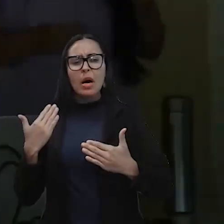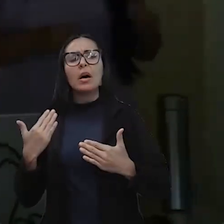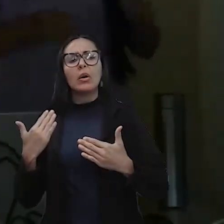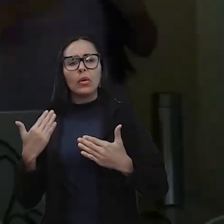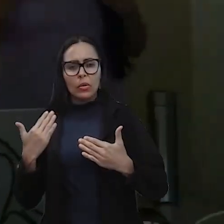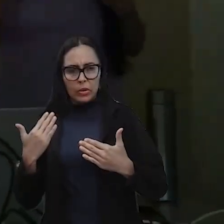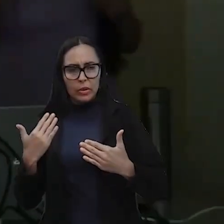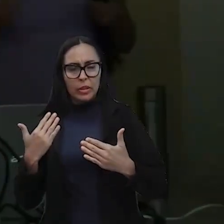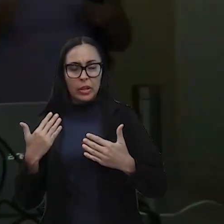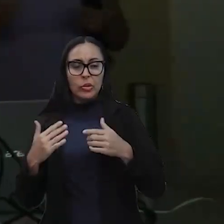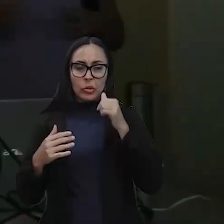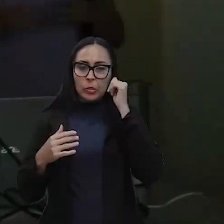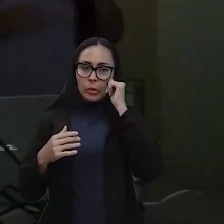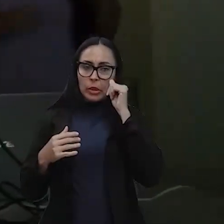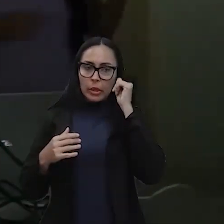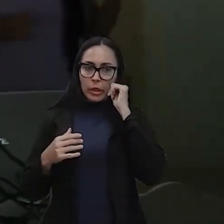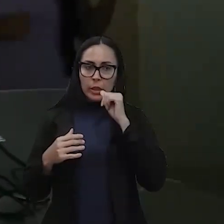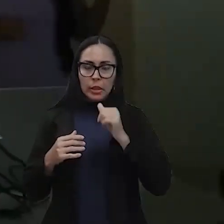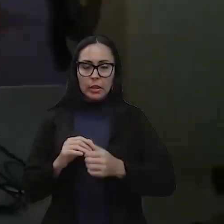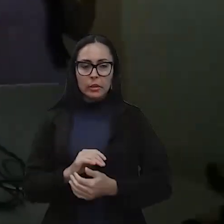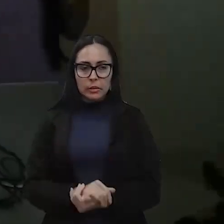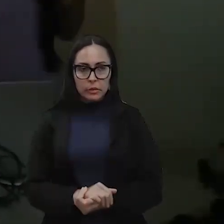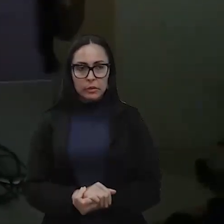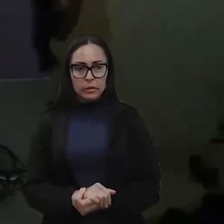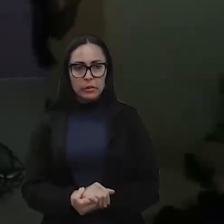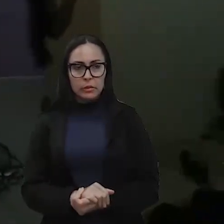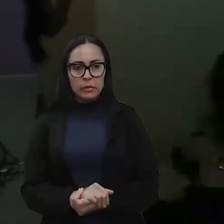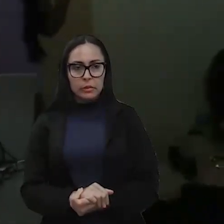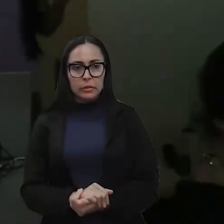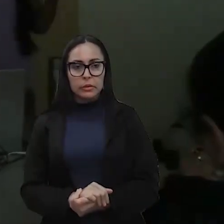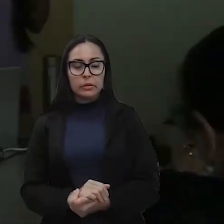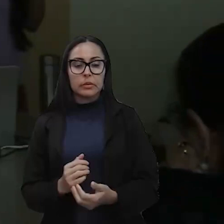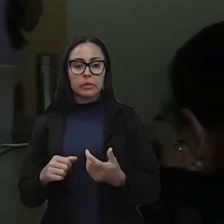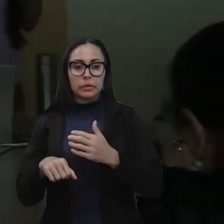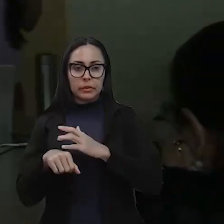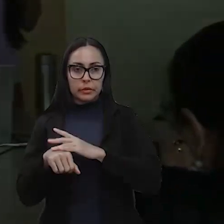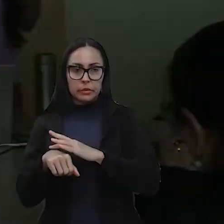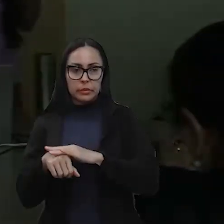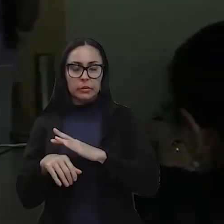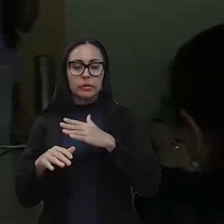têm morbimortalidade, ou seja, doenças e mortes,